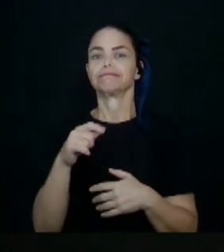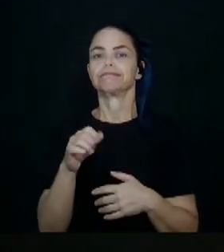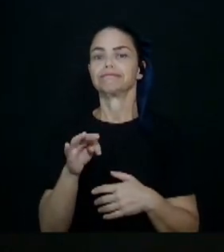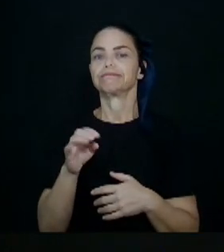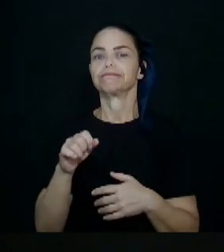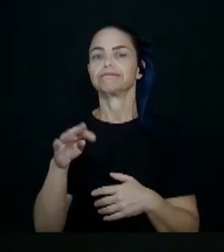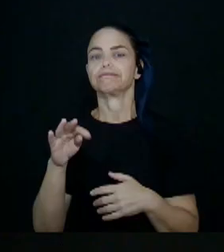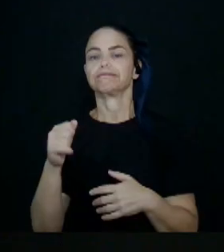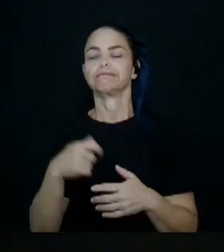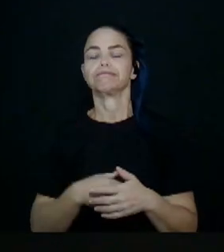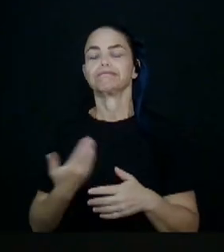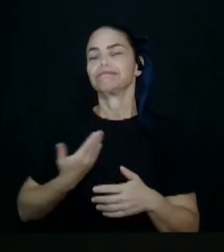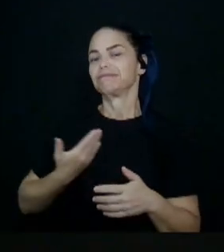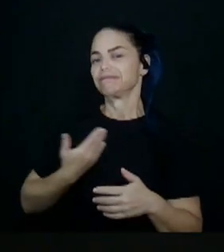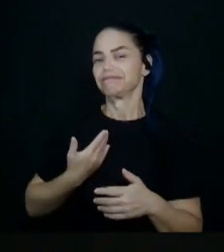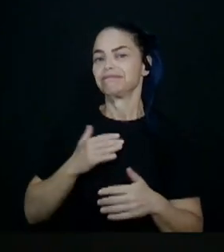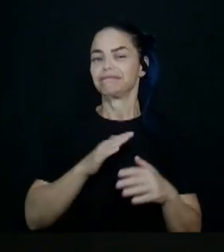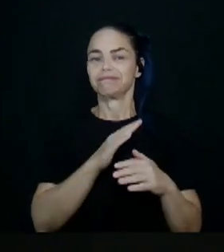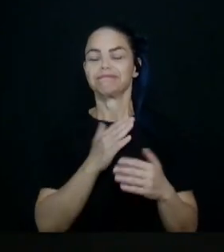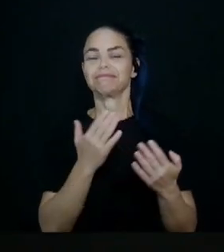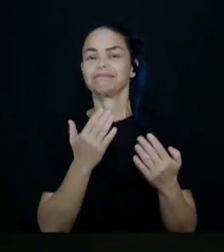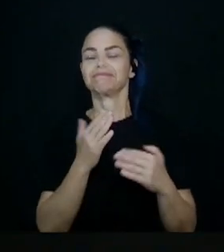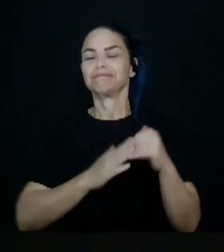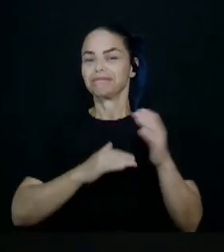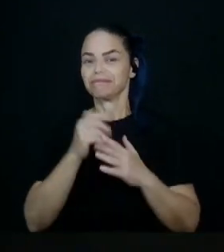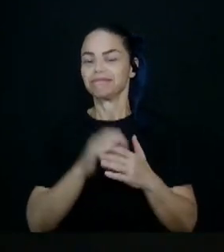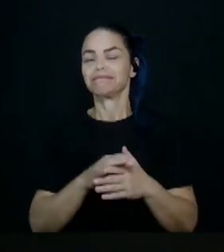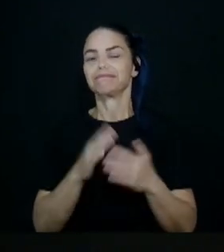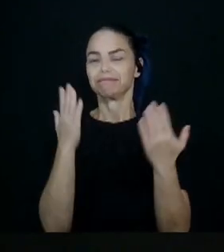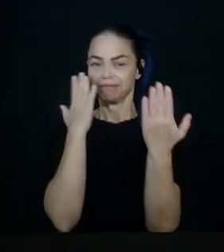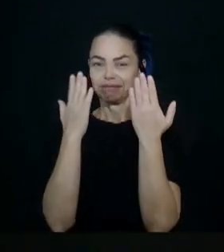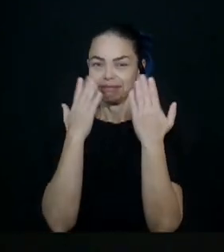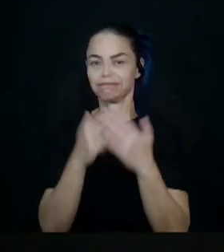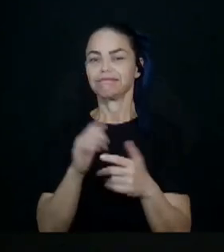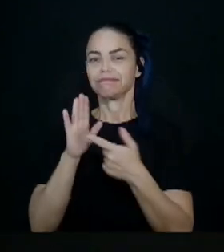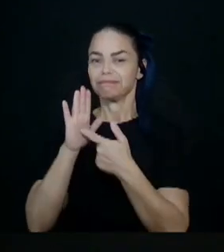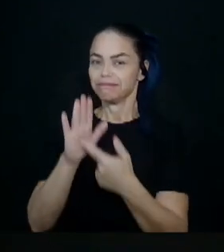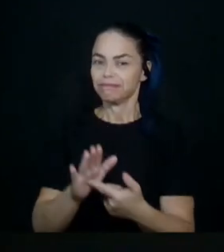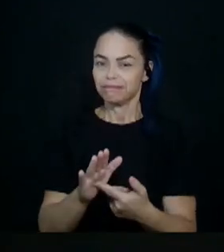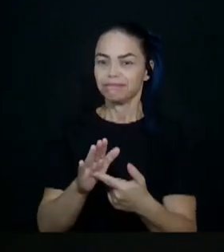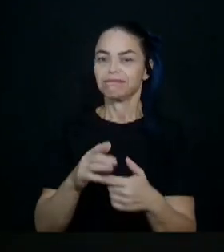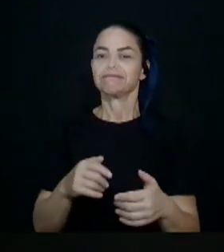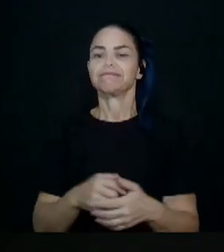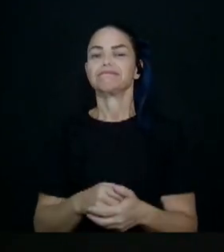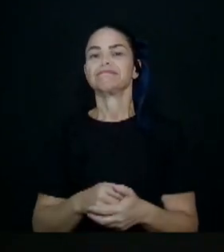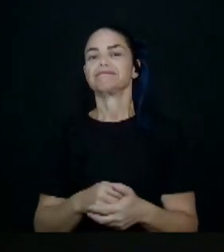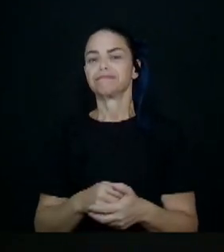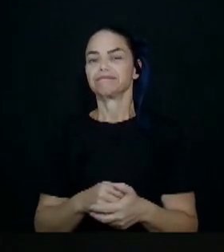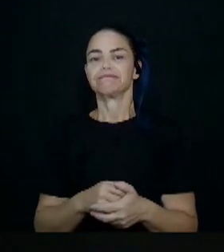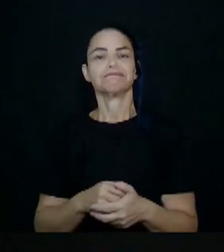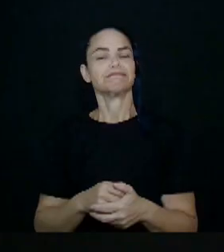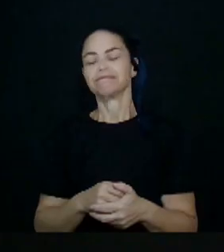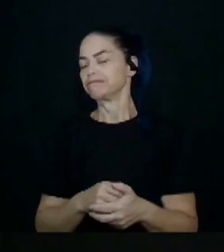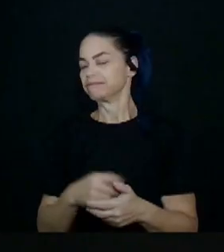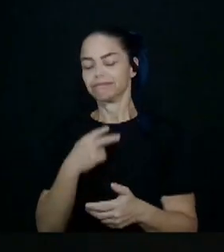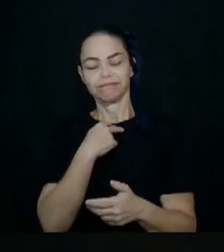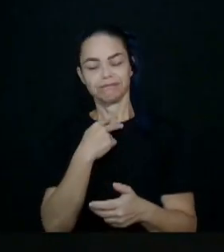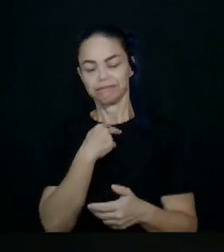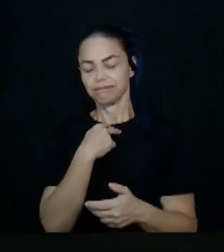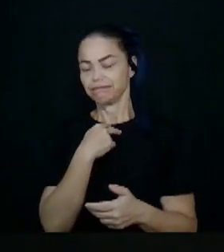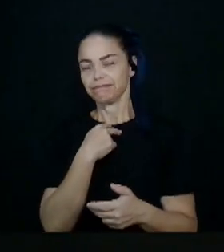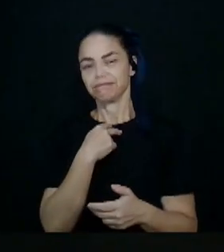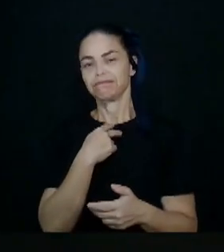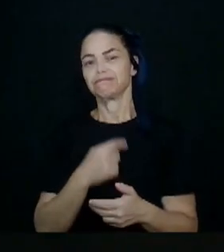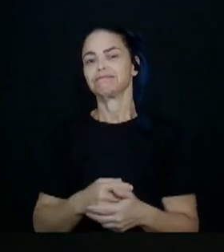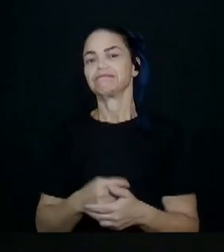com os nossos especialistas em psicologia, mostrando para a gente o que a gente não deve fazer e como a